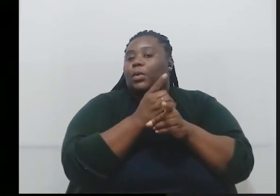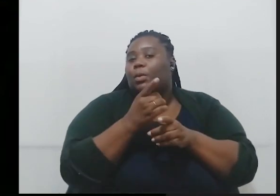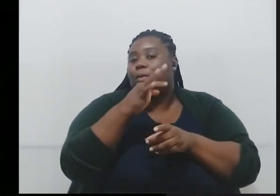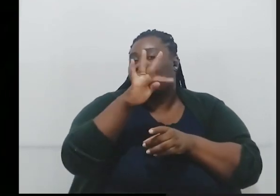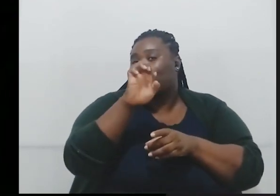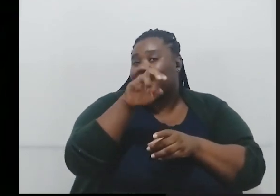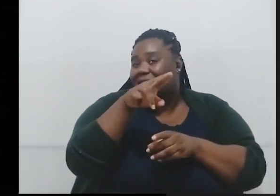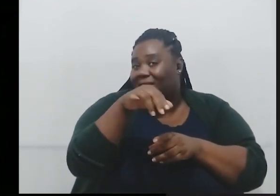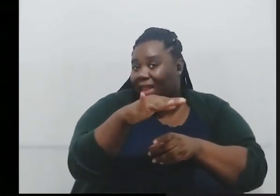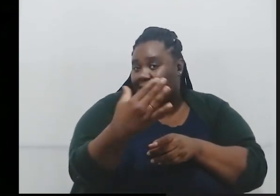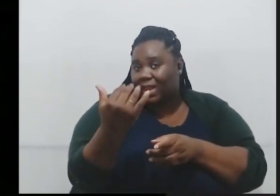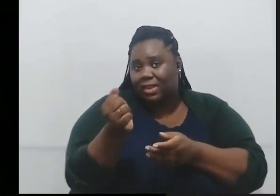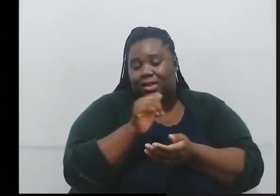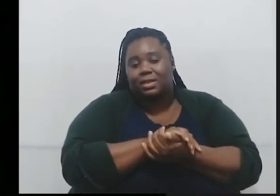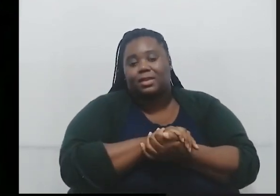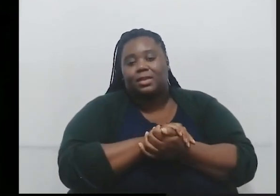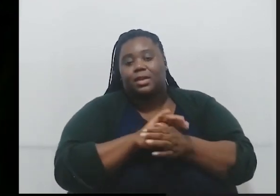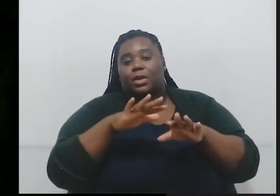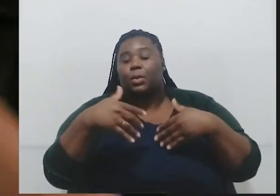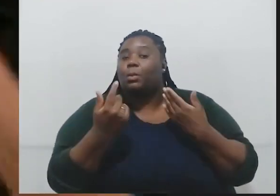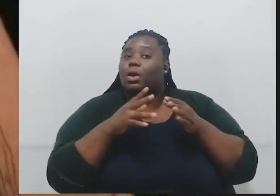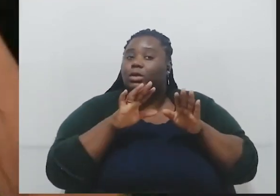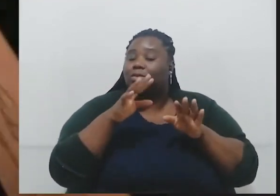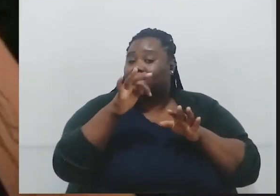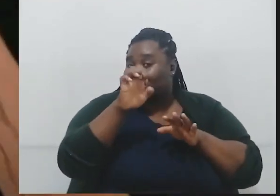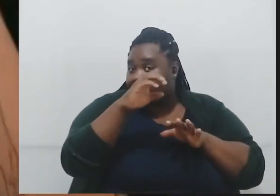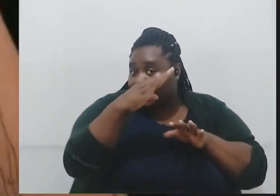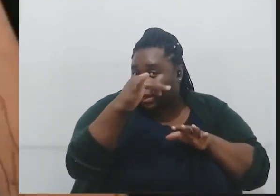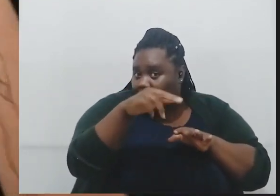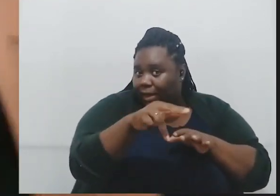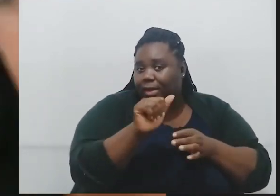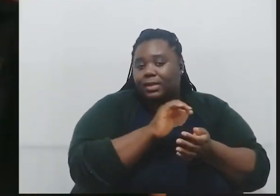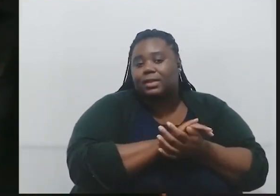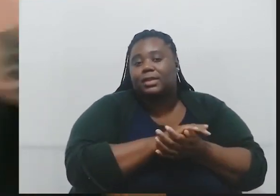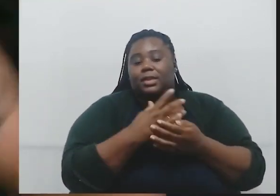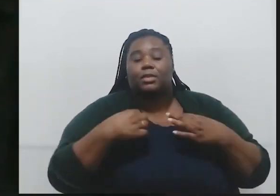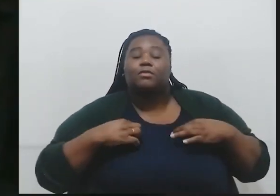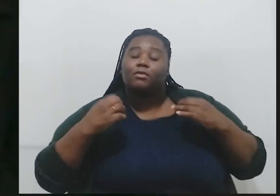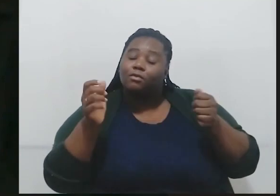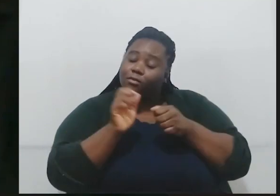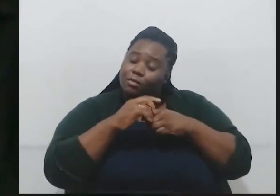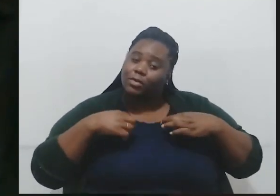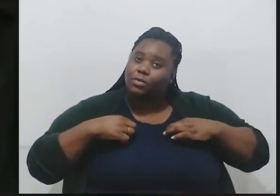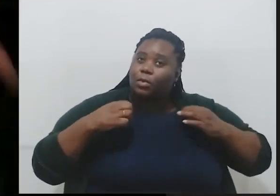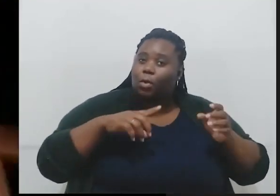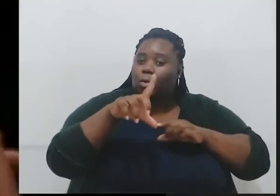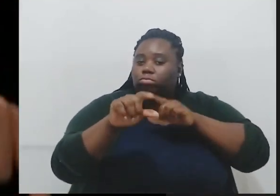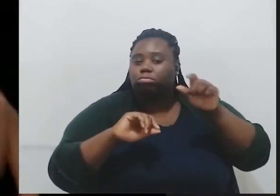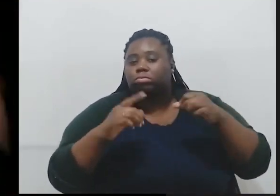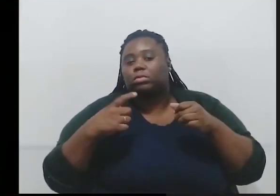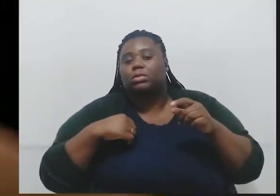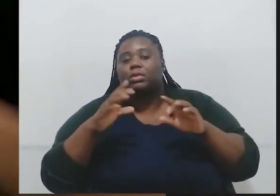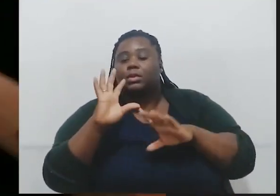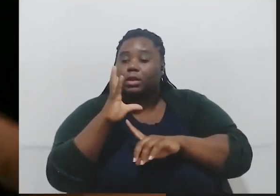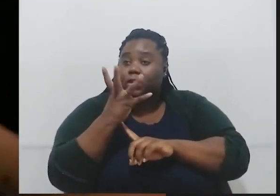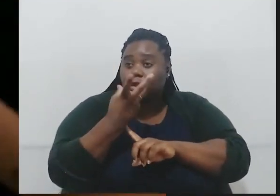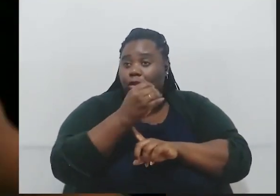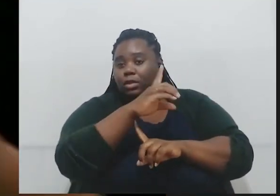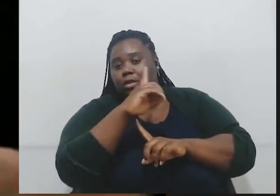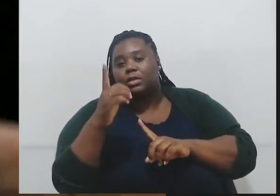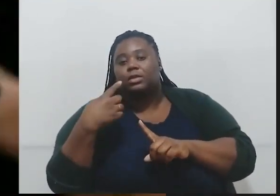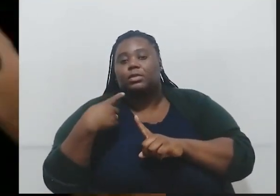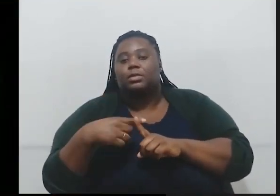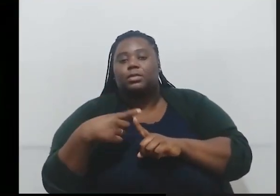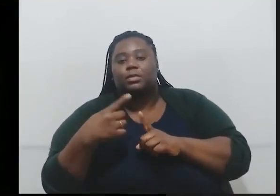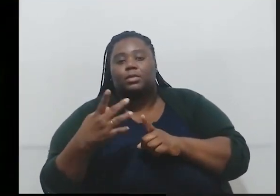técnica, né? Figurinista, cenógrafa, enfim, a direção de arte, para mim, pega muito mais, ou enquanto eu, diretora, tendo que